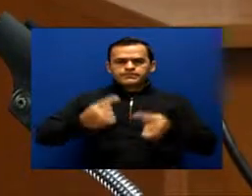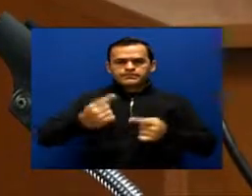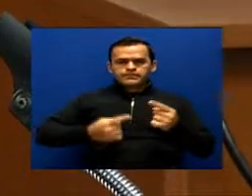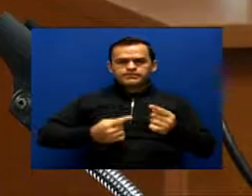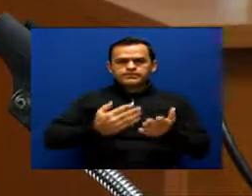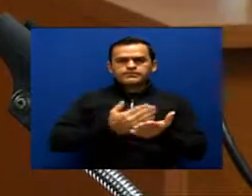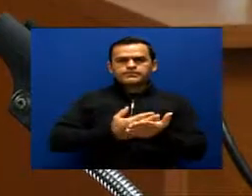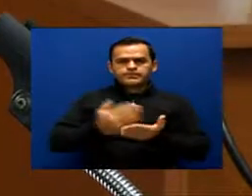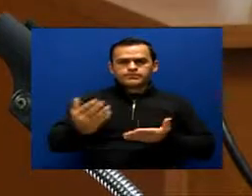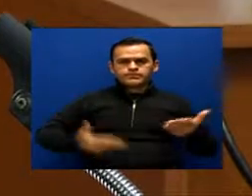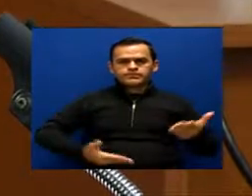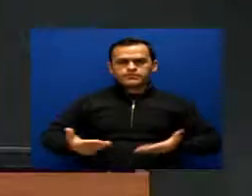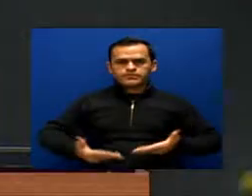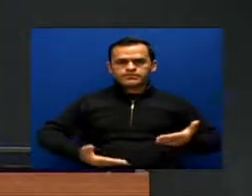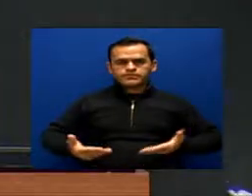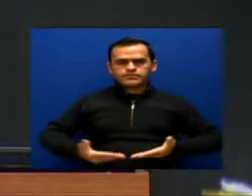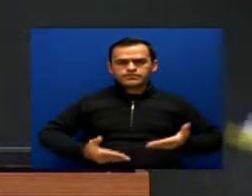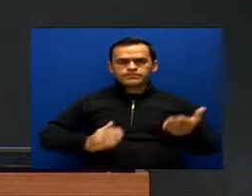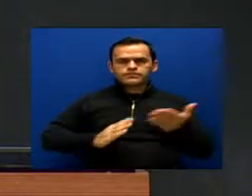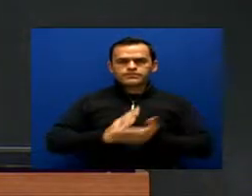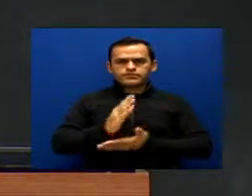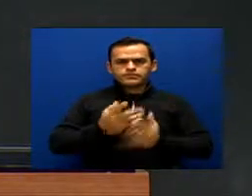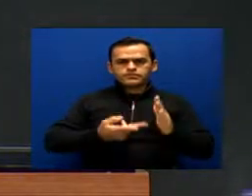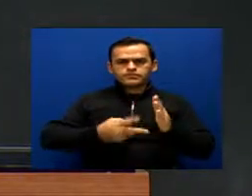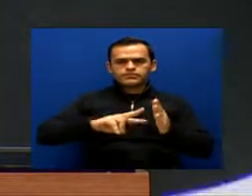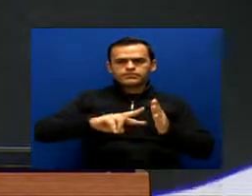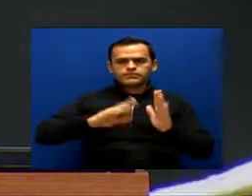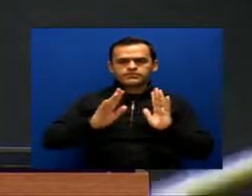aí eu inverto. Já pedi. Faz porque já foi aprovada a inversão.